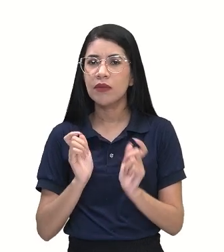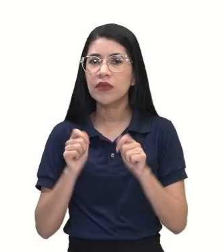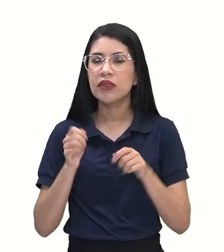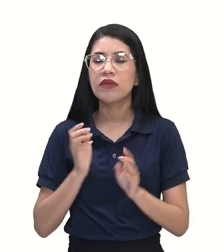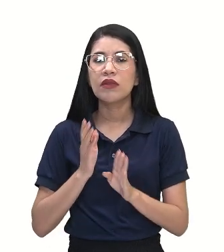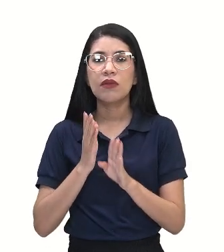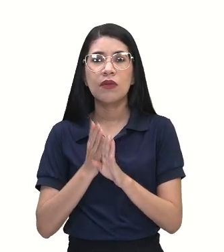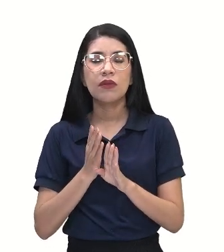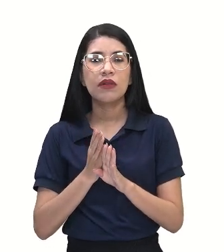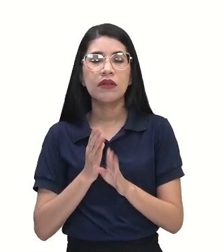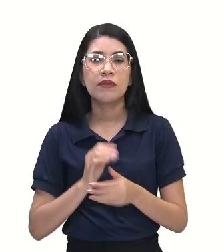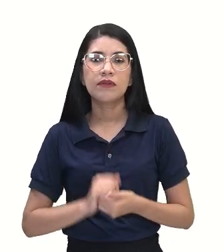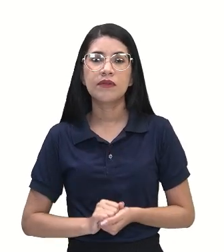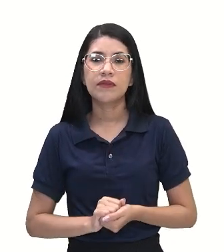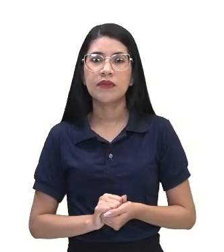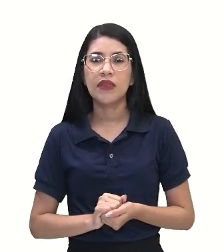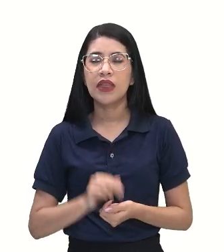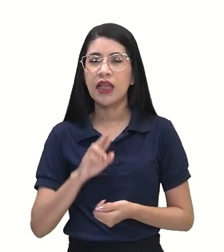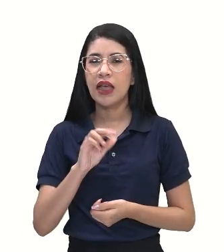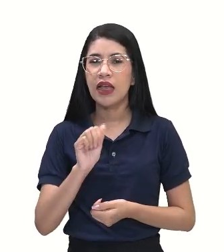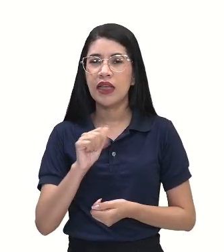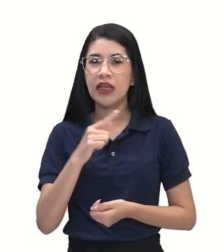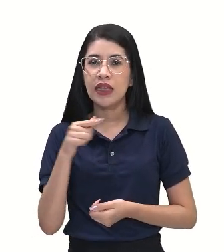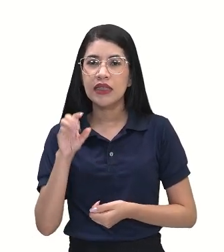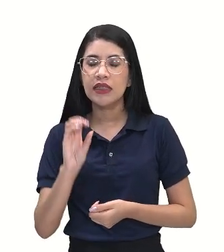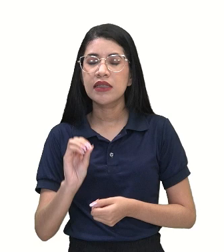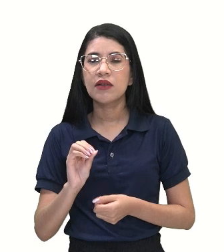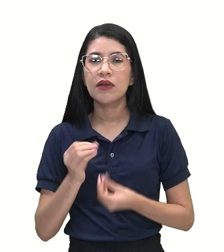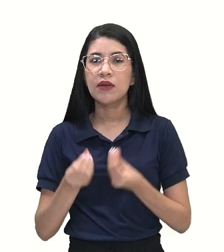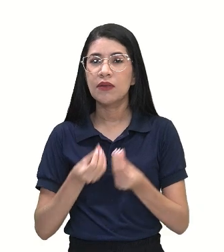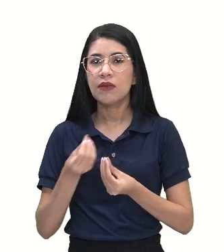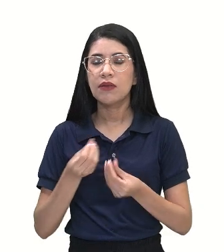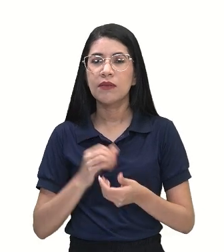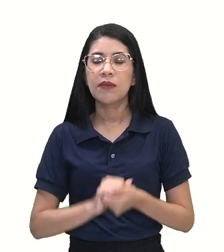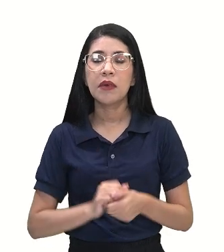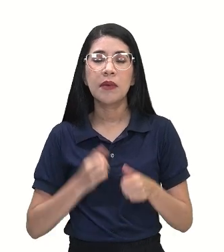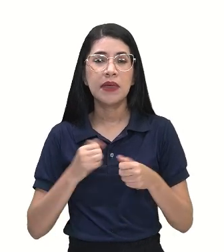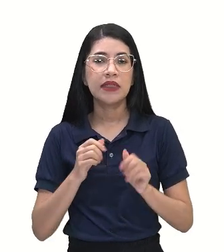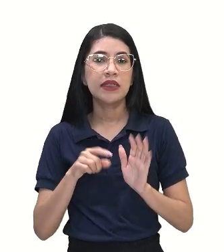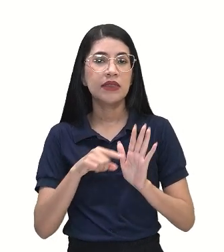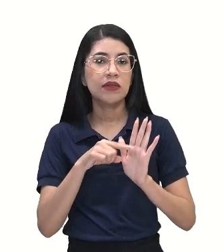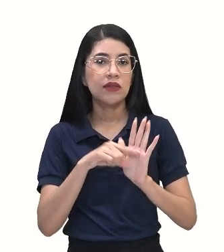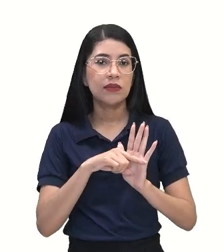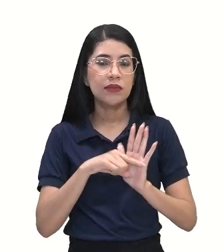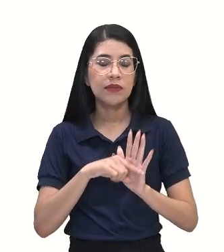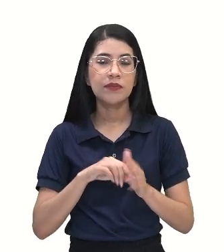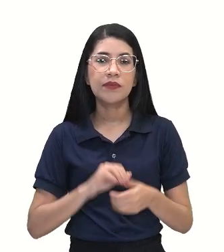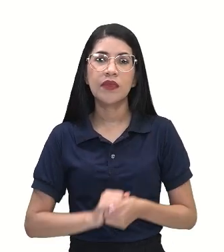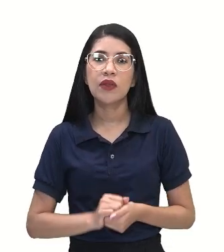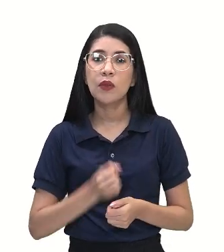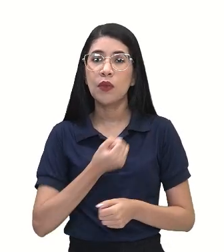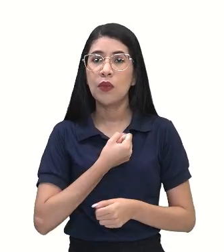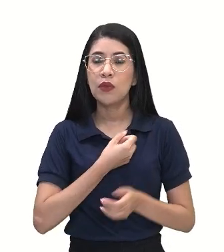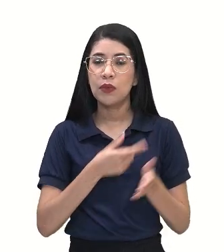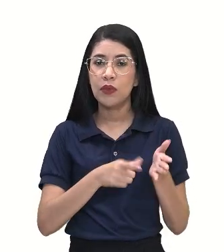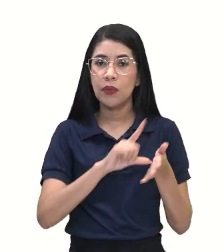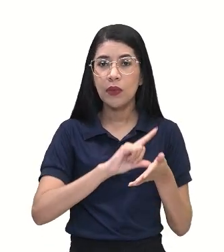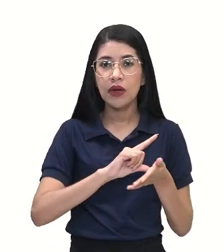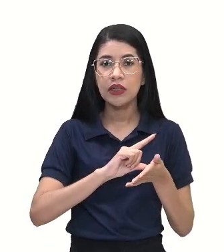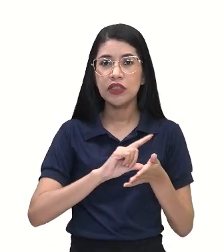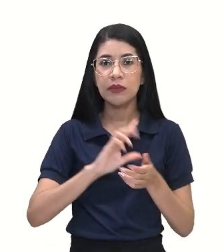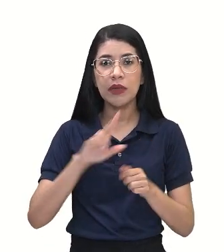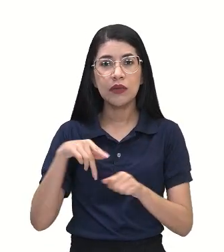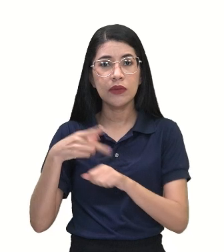que é a chamada razão, né? Você vai subtrair o termo posterior do termo anterior.